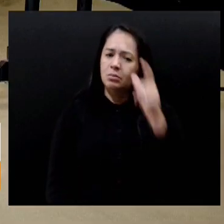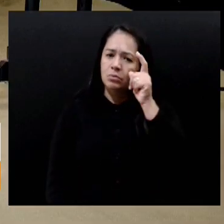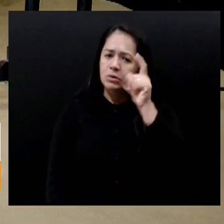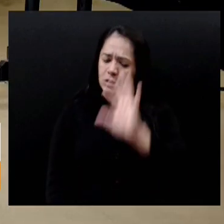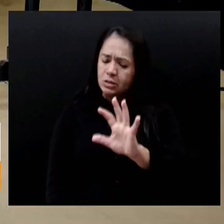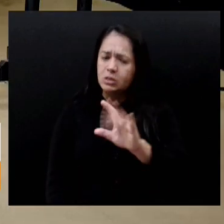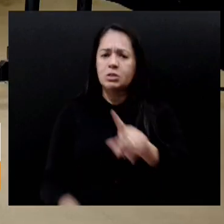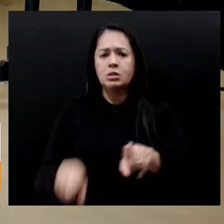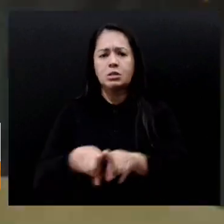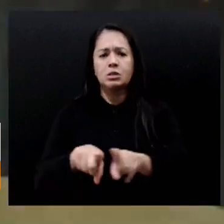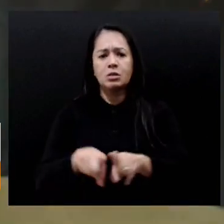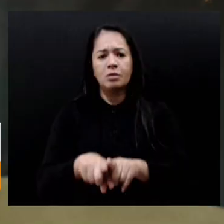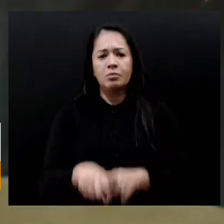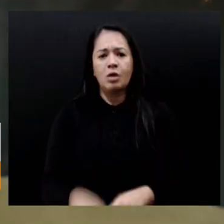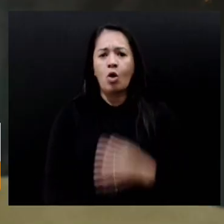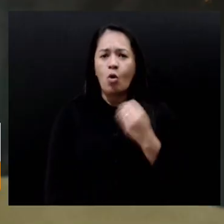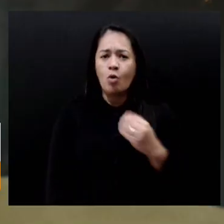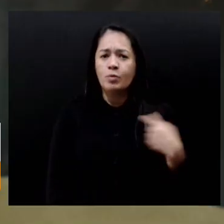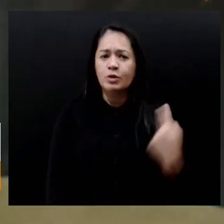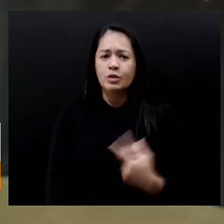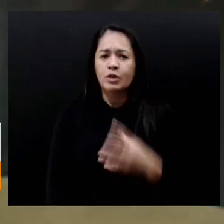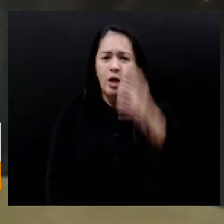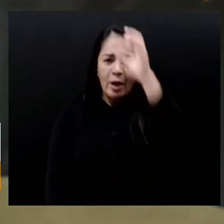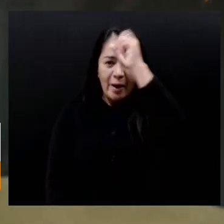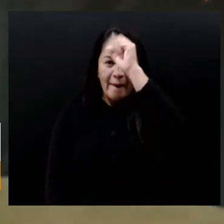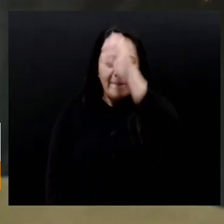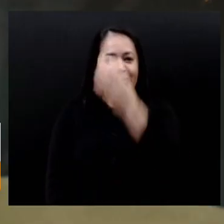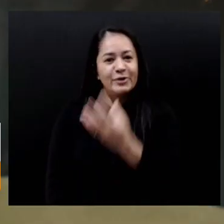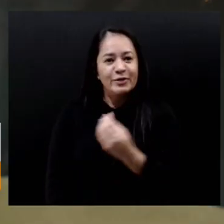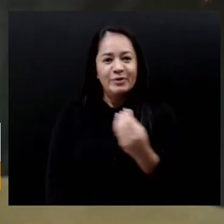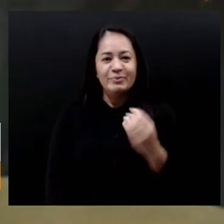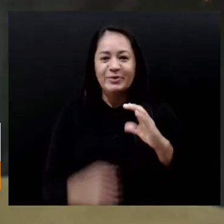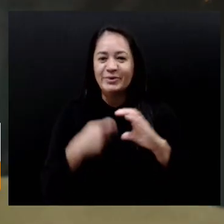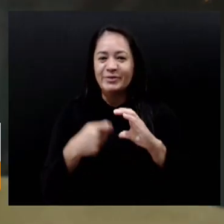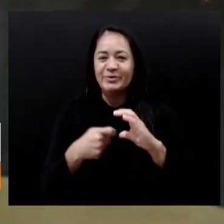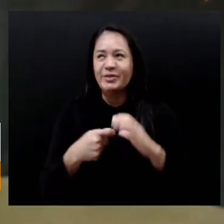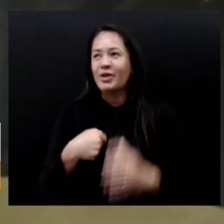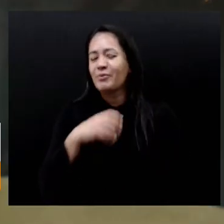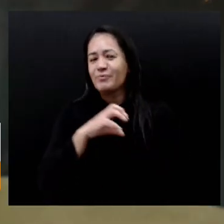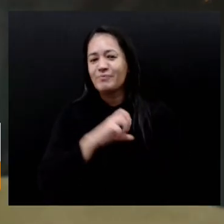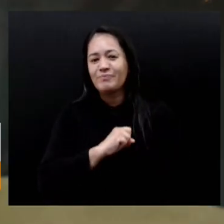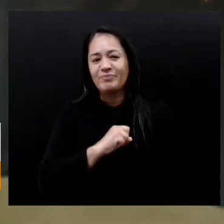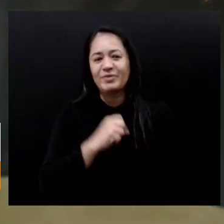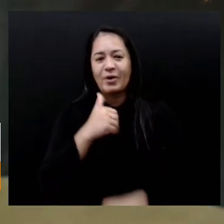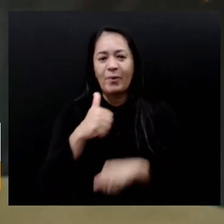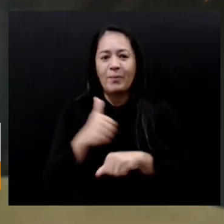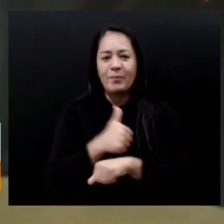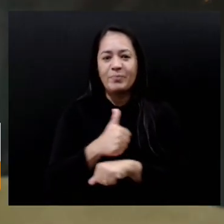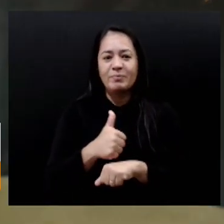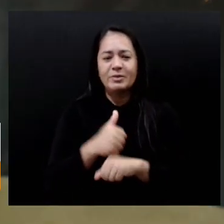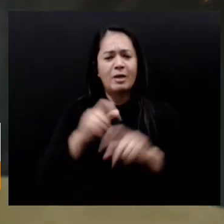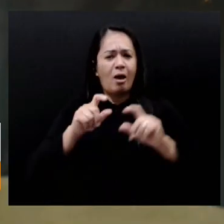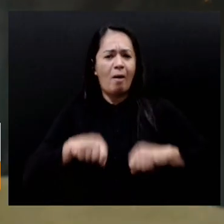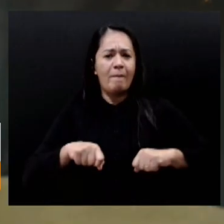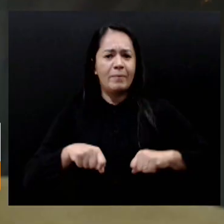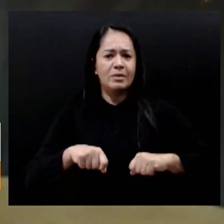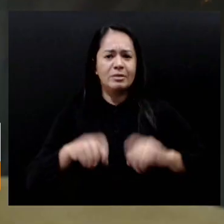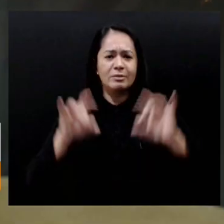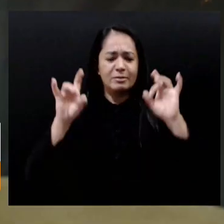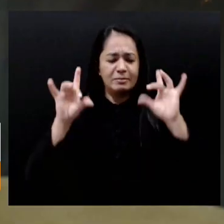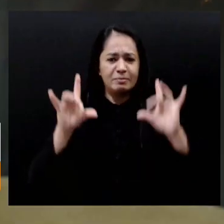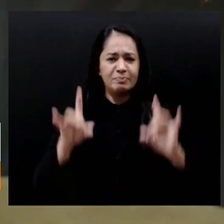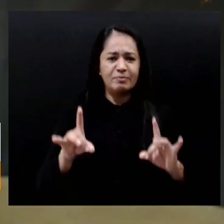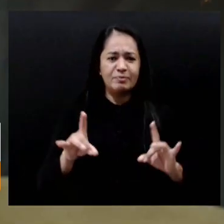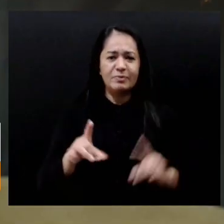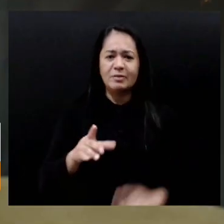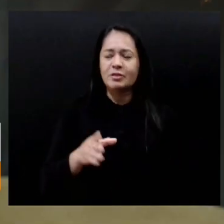só como a gente aprende muito aqui no Estúdio Câmara? Eu adoro, viu? Sempre com profissionais, né, capacitados, especializados, direcionam a gente,